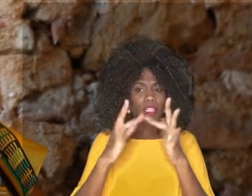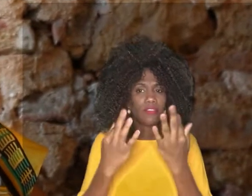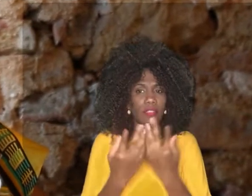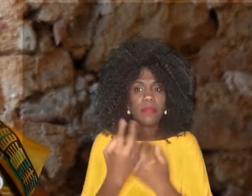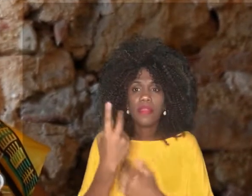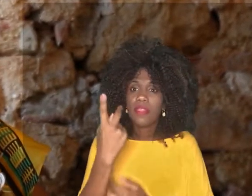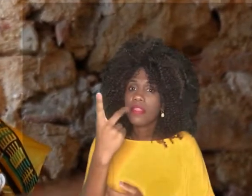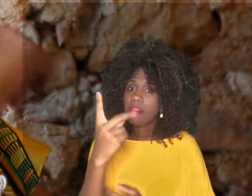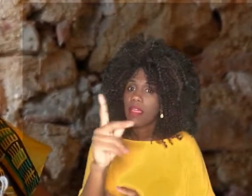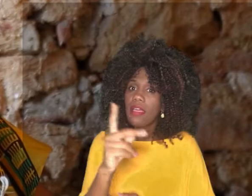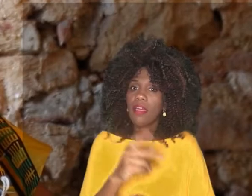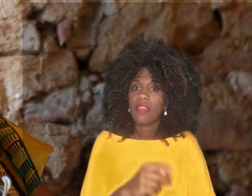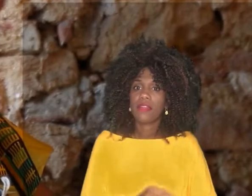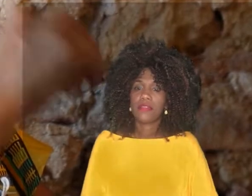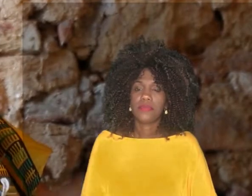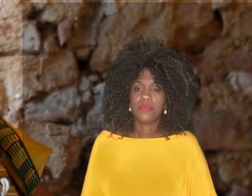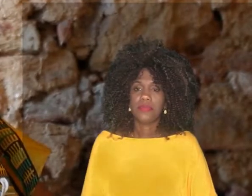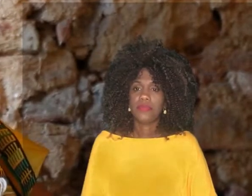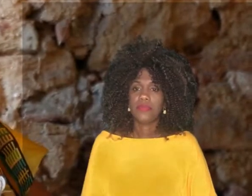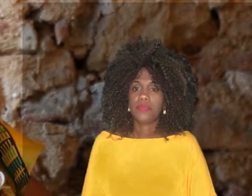família dela, né,